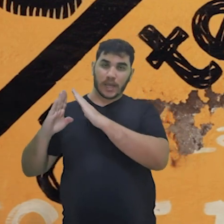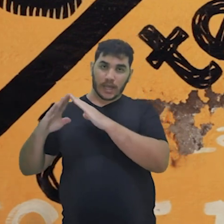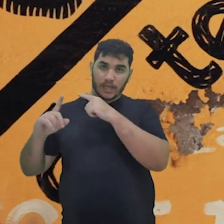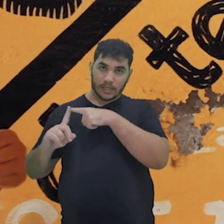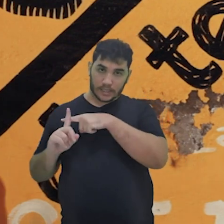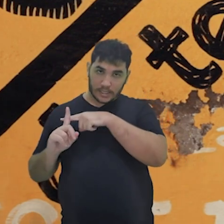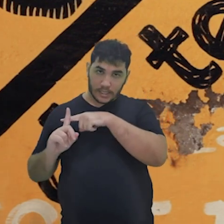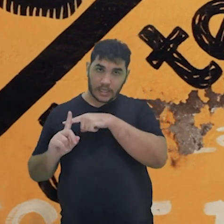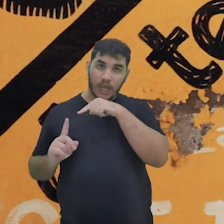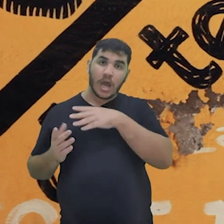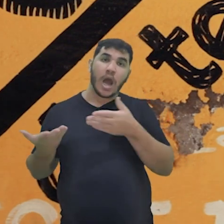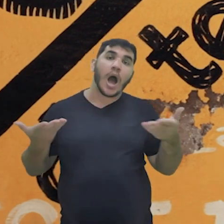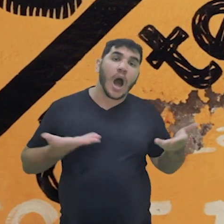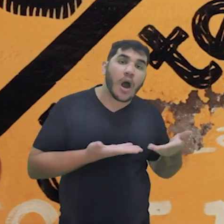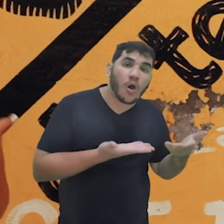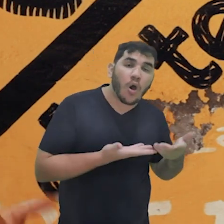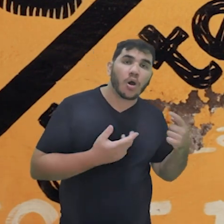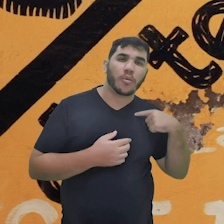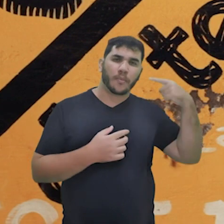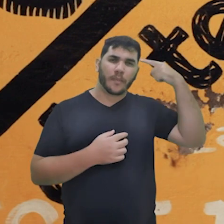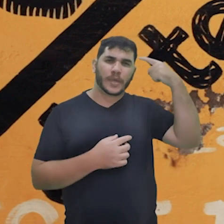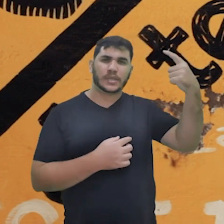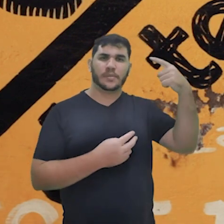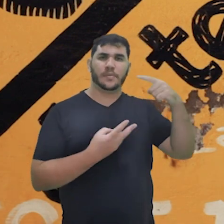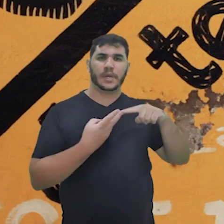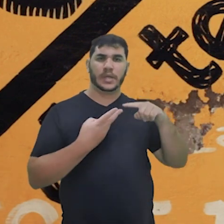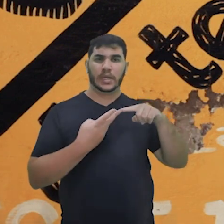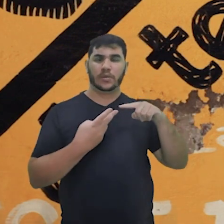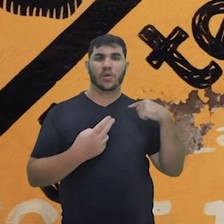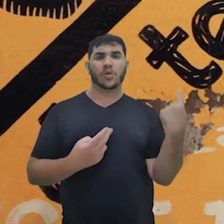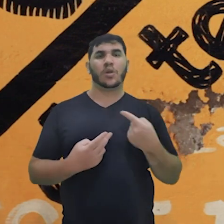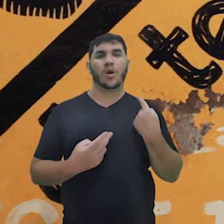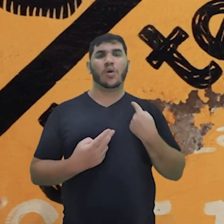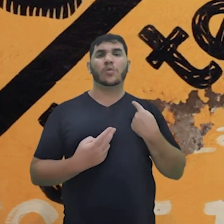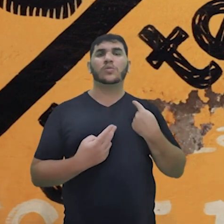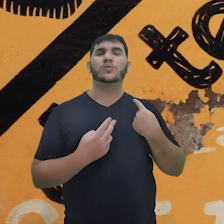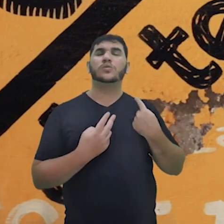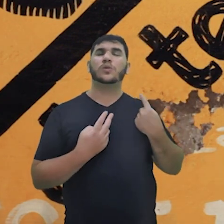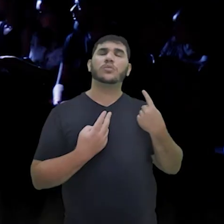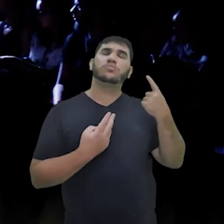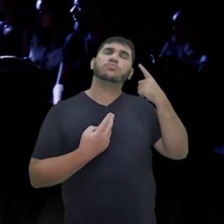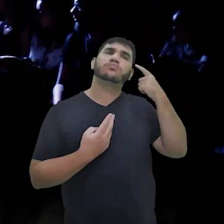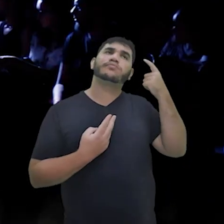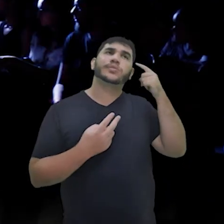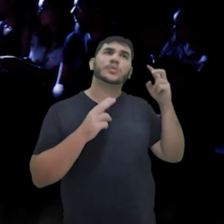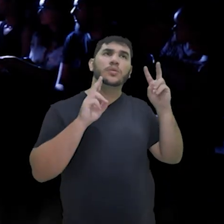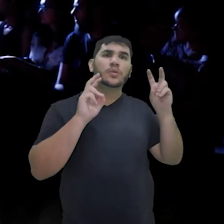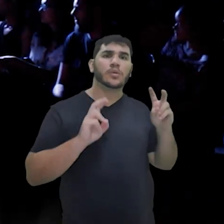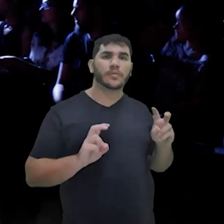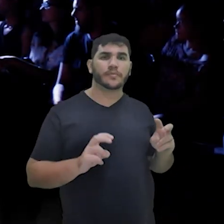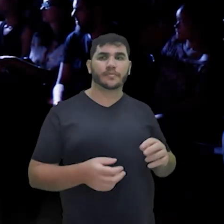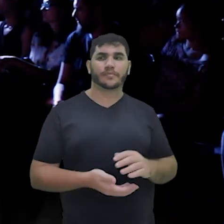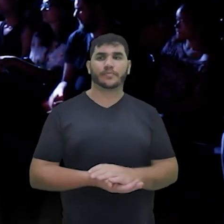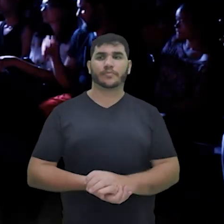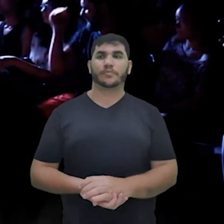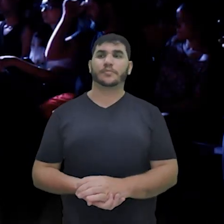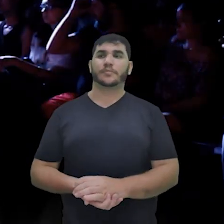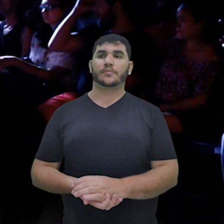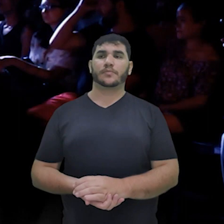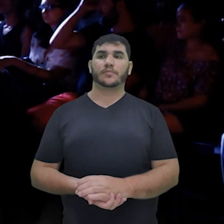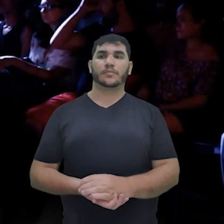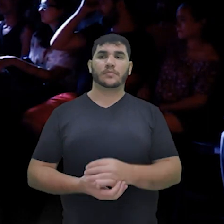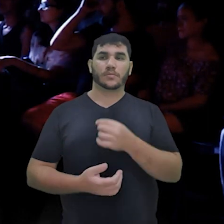gente começou agora, com esse nosso pensamento, com essas nossas questões de hoje. Né? Espetáculo Despejadas.